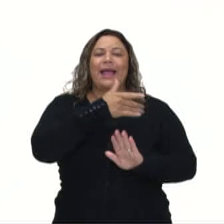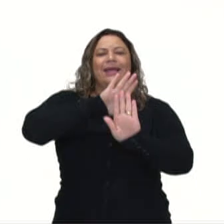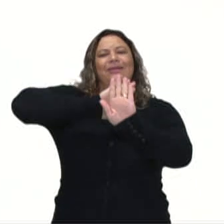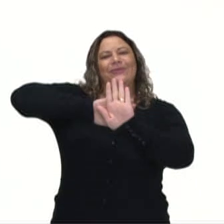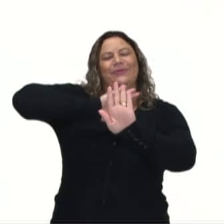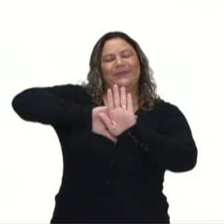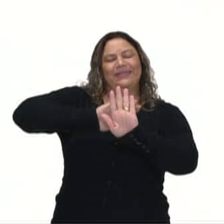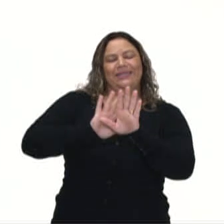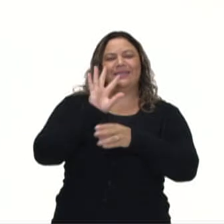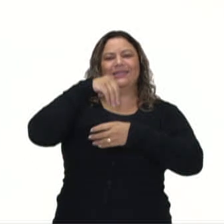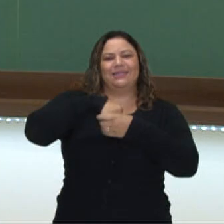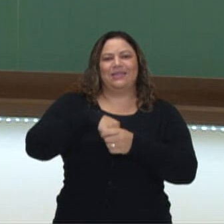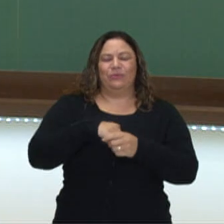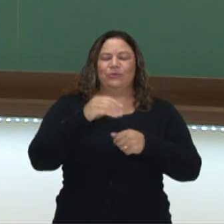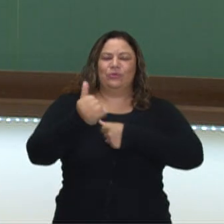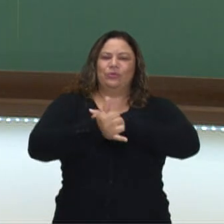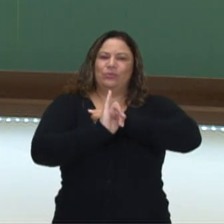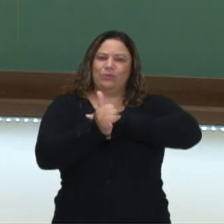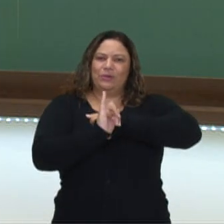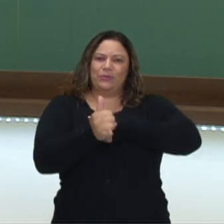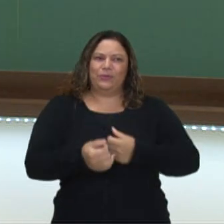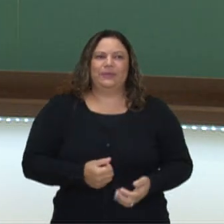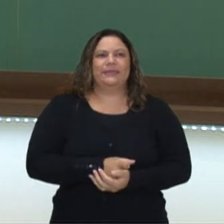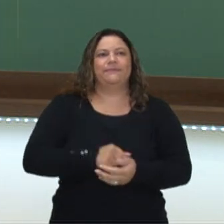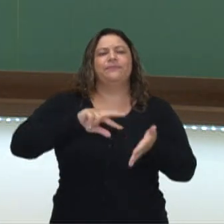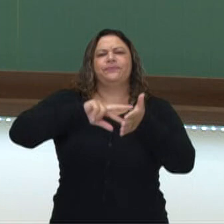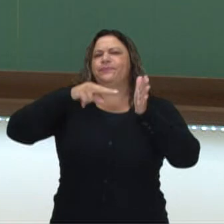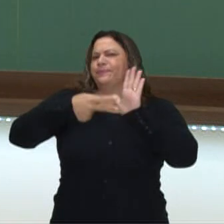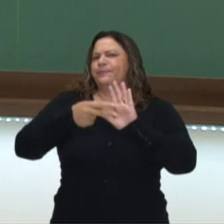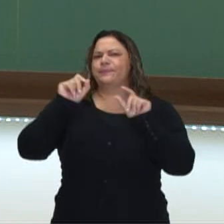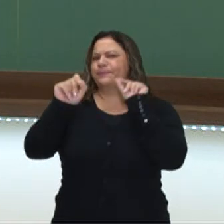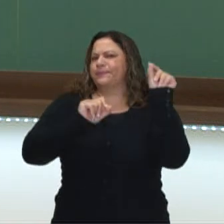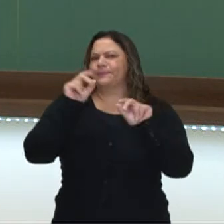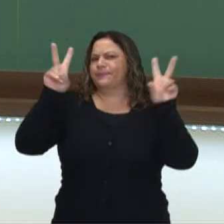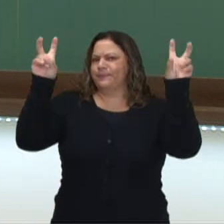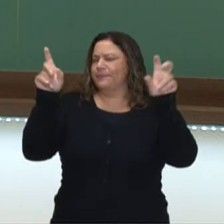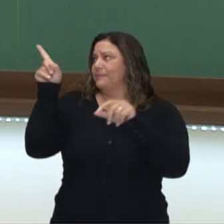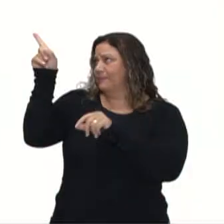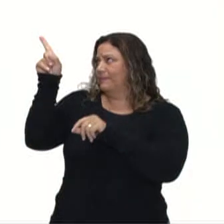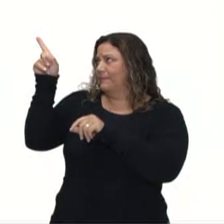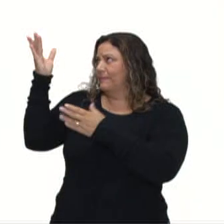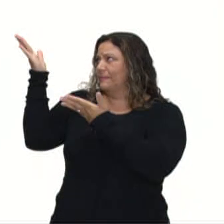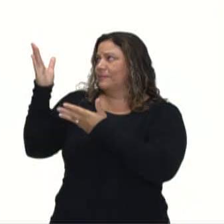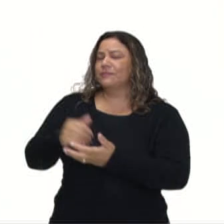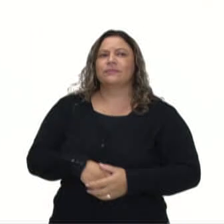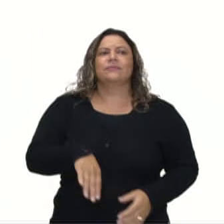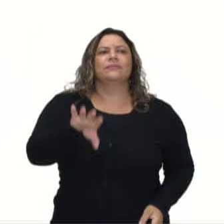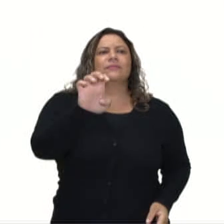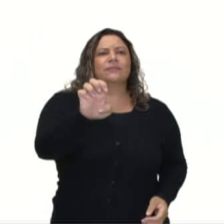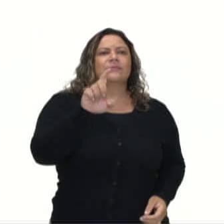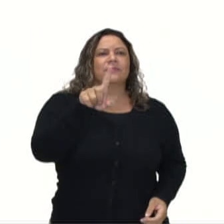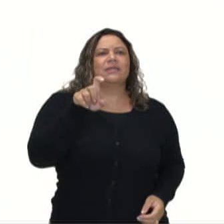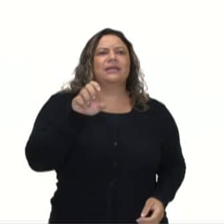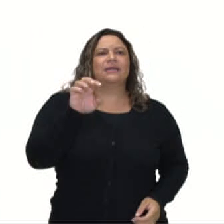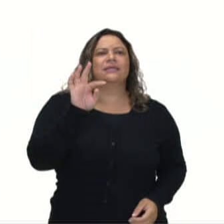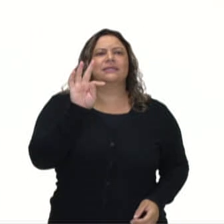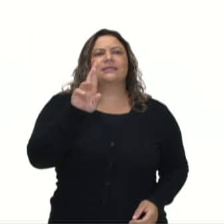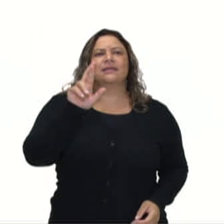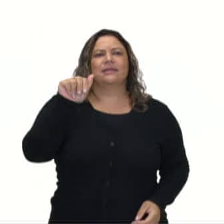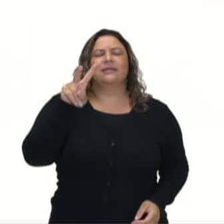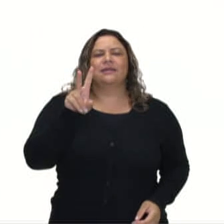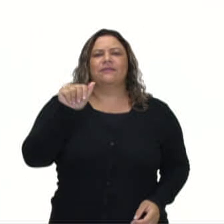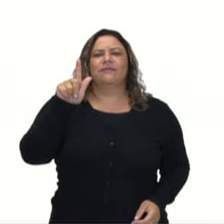crônica. Pois bem, qual o significado de extravagância? O que há em seu cotidiano que possa